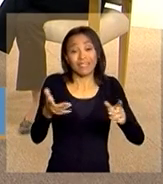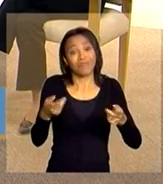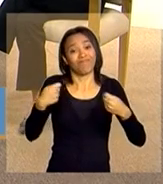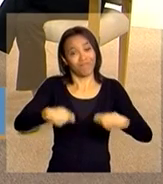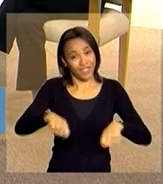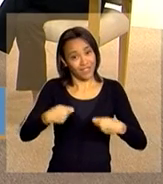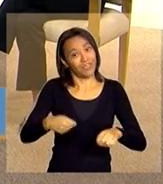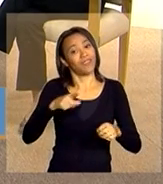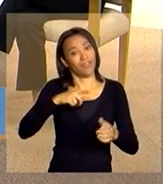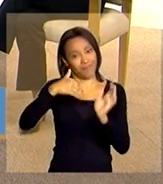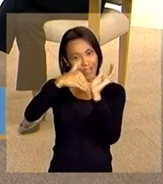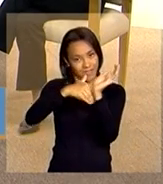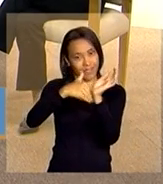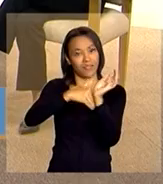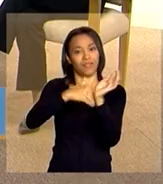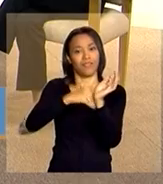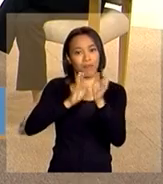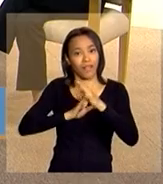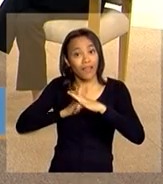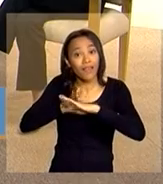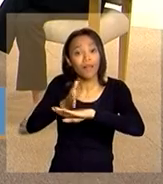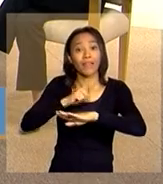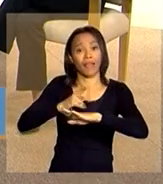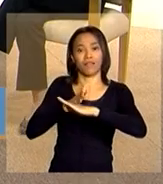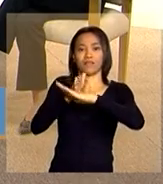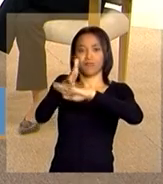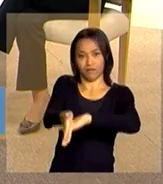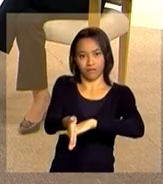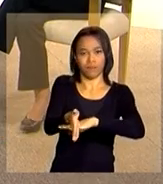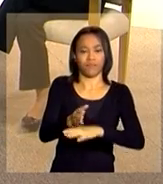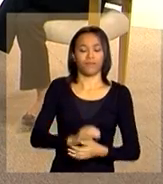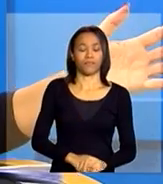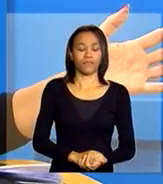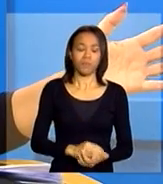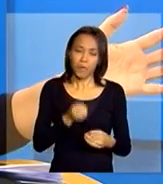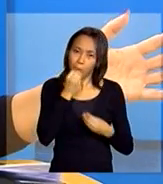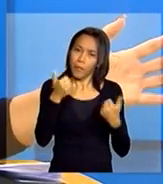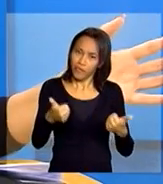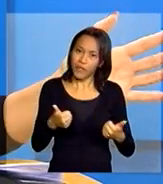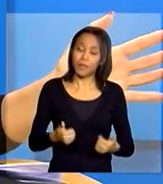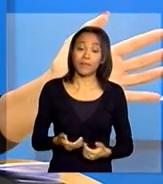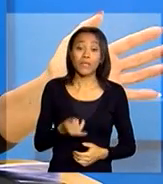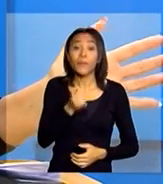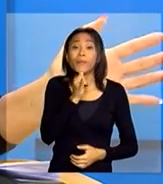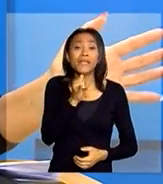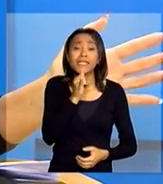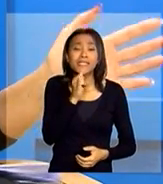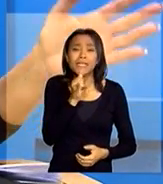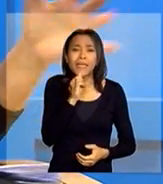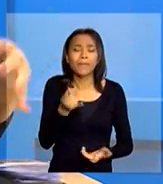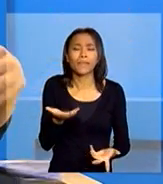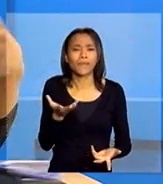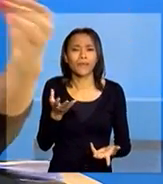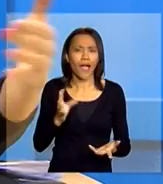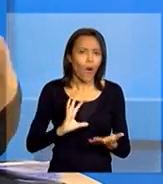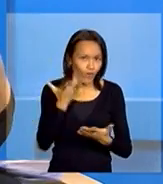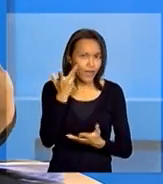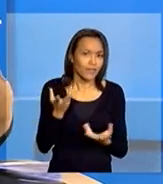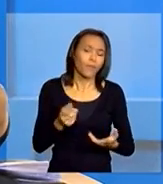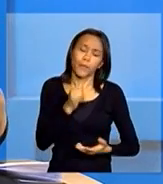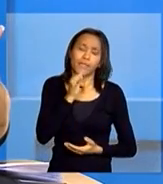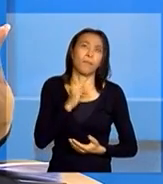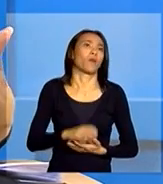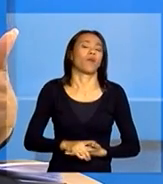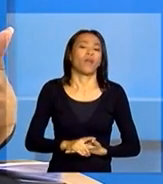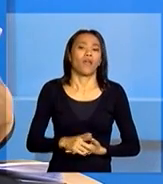usuário e senha para poder editar essas informações perfeito Camila Então vamos dar um exemplo prático aí se eu quero incluir